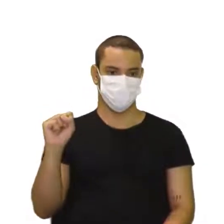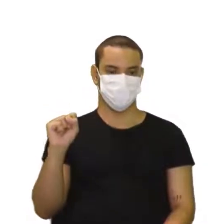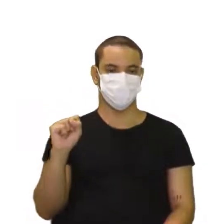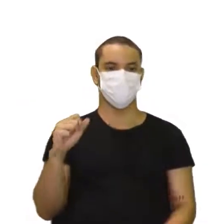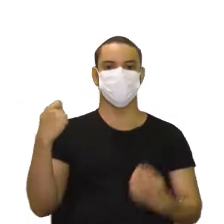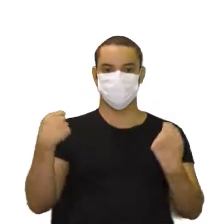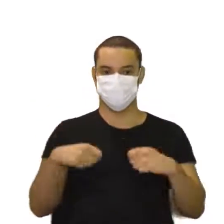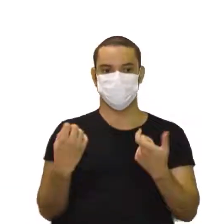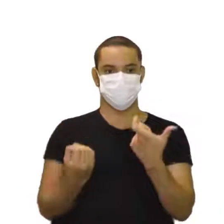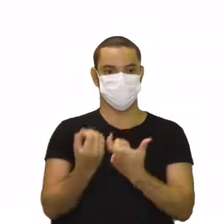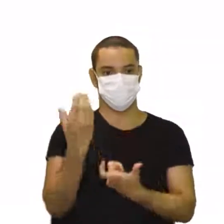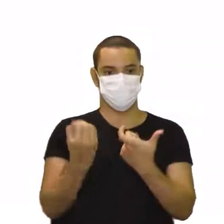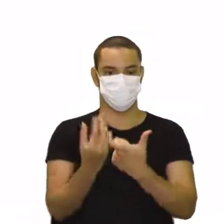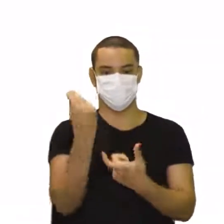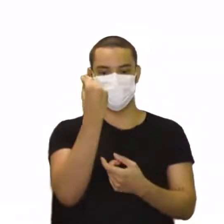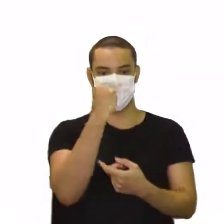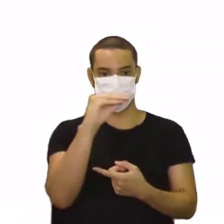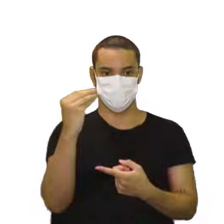Substitui os valores,